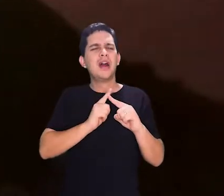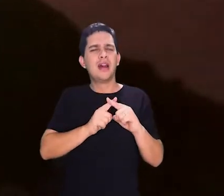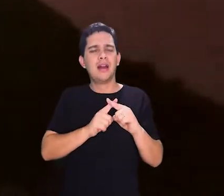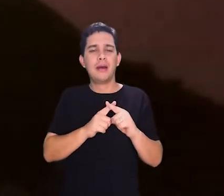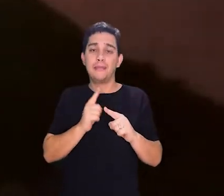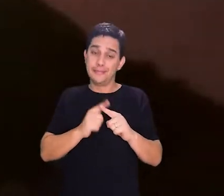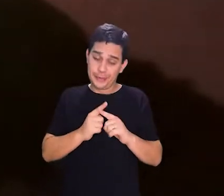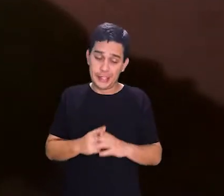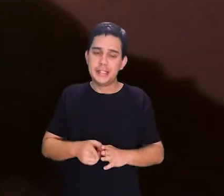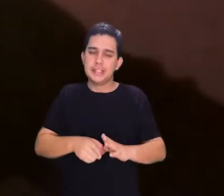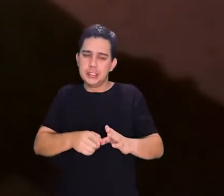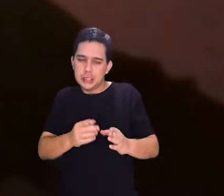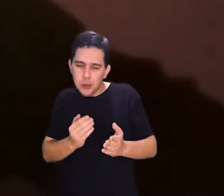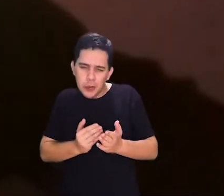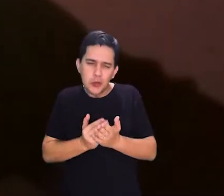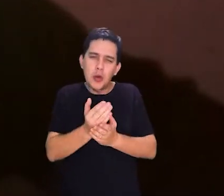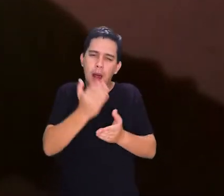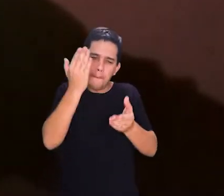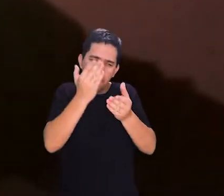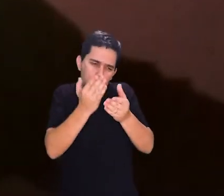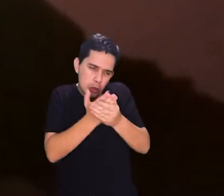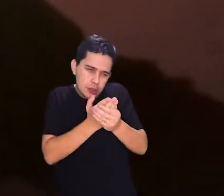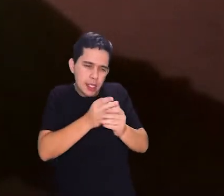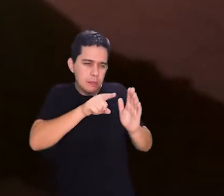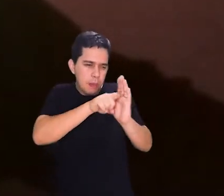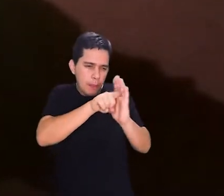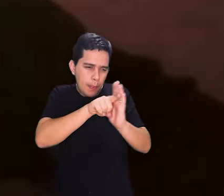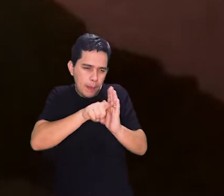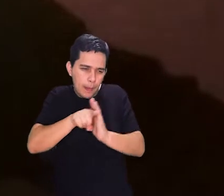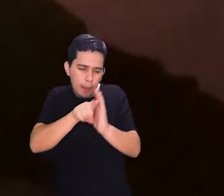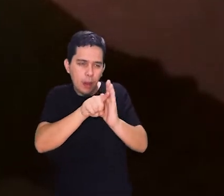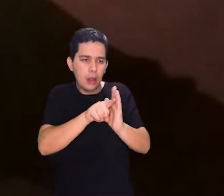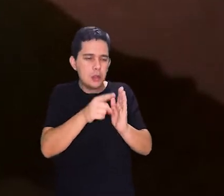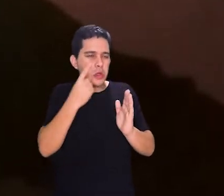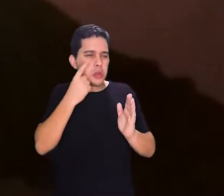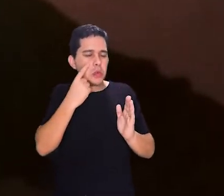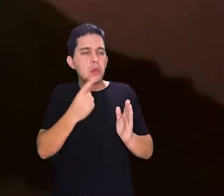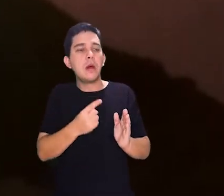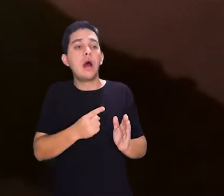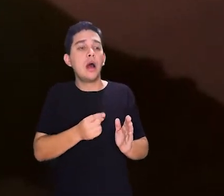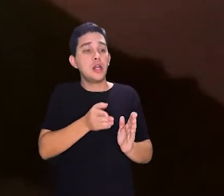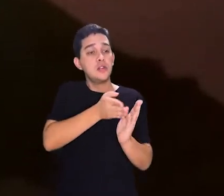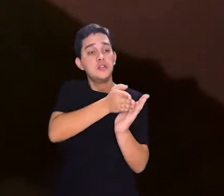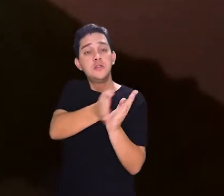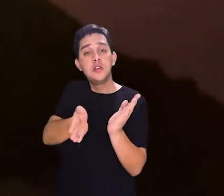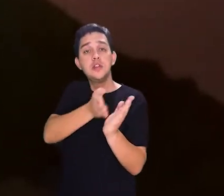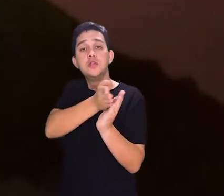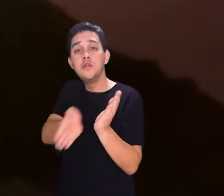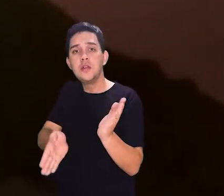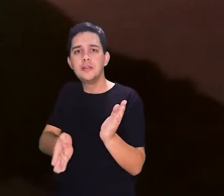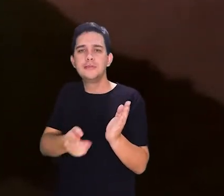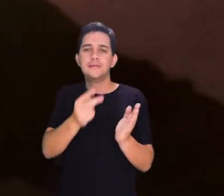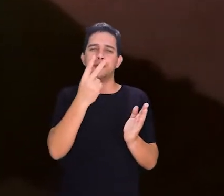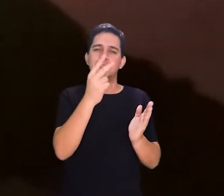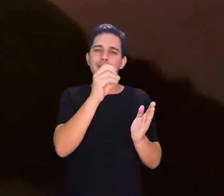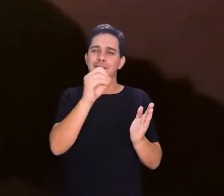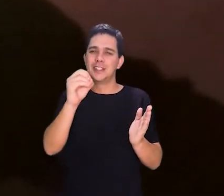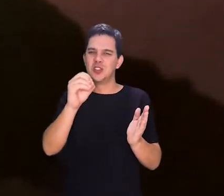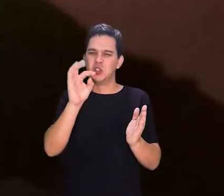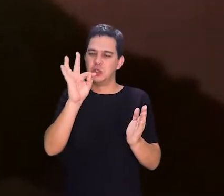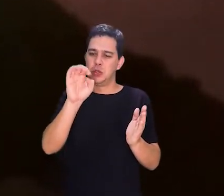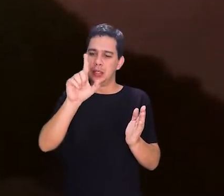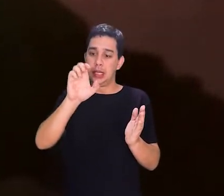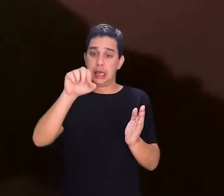investigação ela se iniciou em razão de um desvio de 200 toneladas de uma empresa